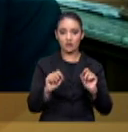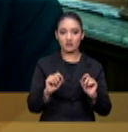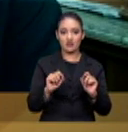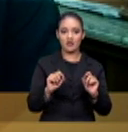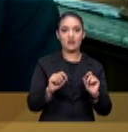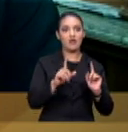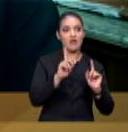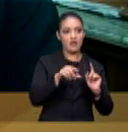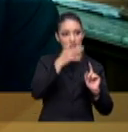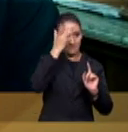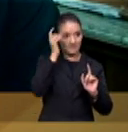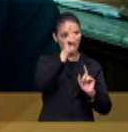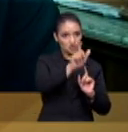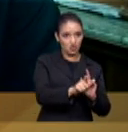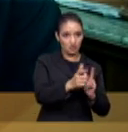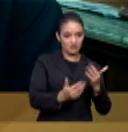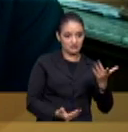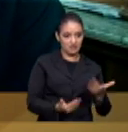servidor e o Estado.